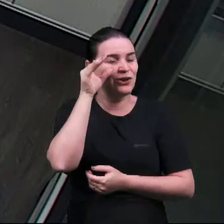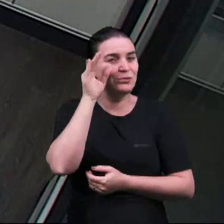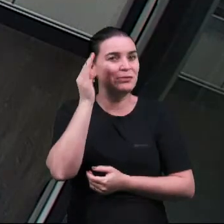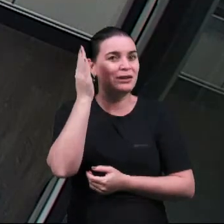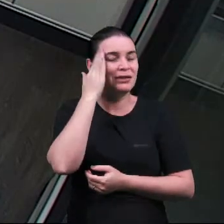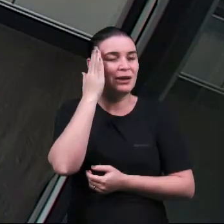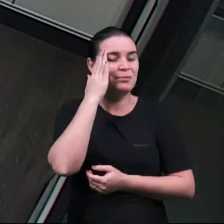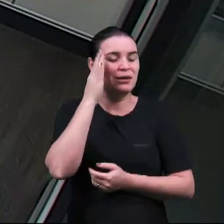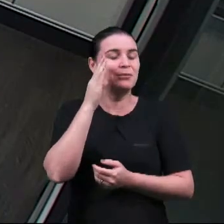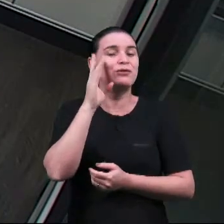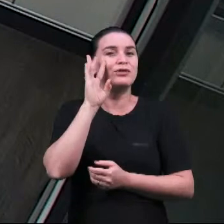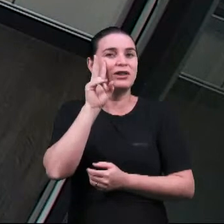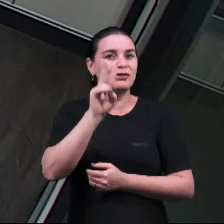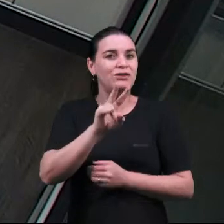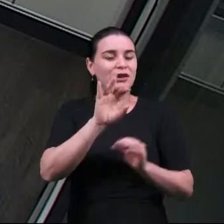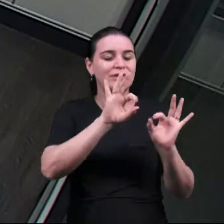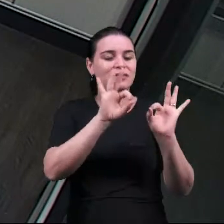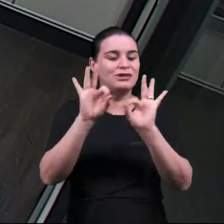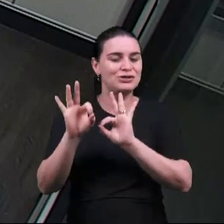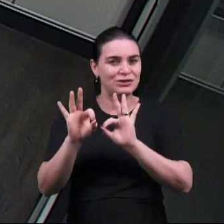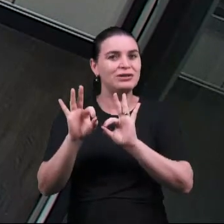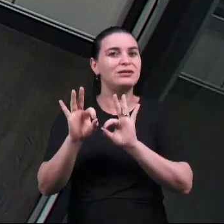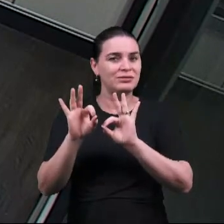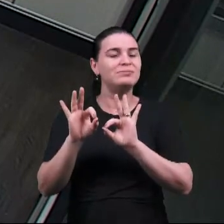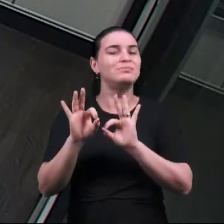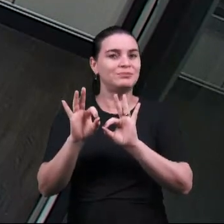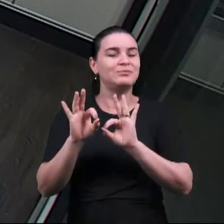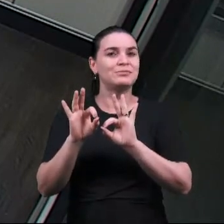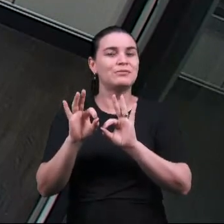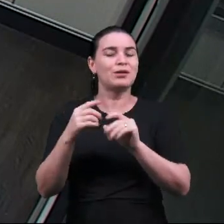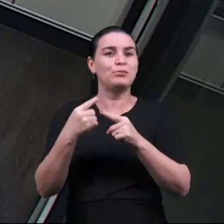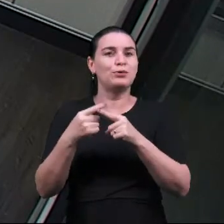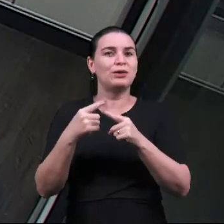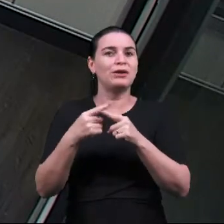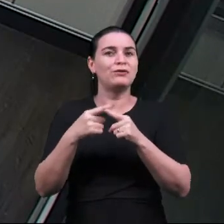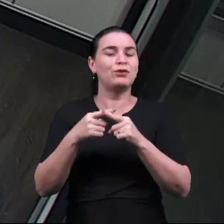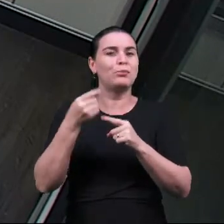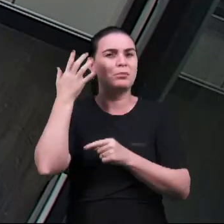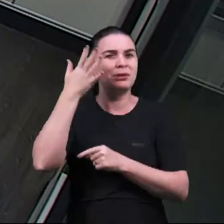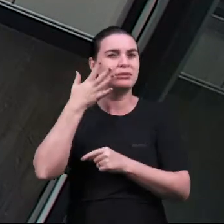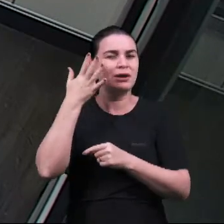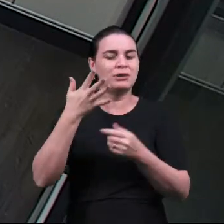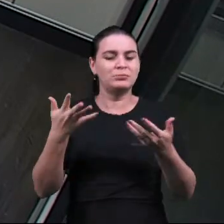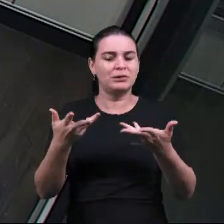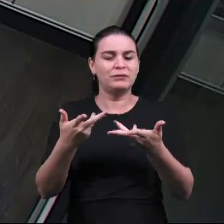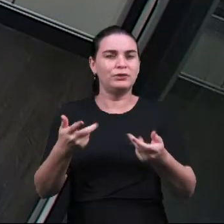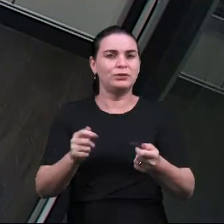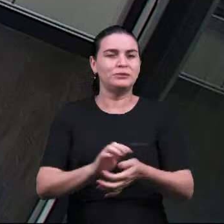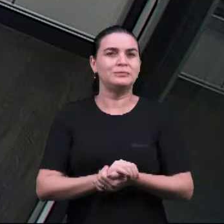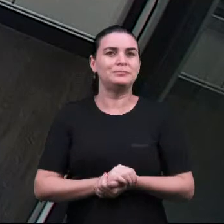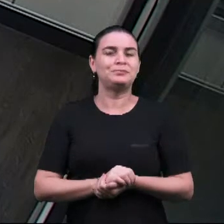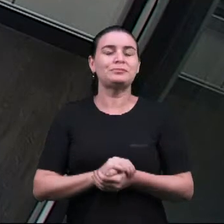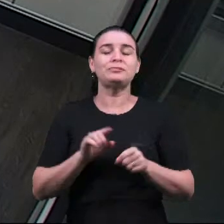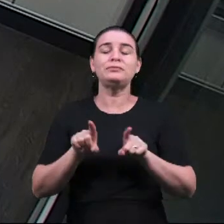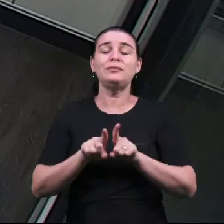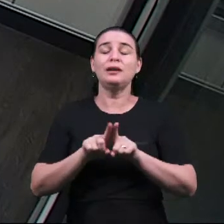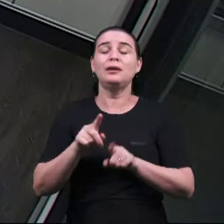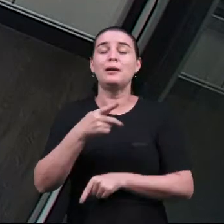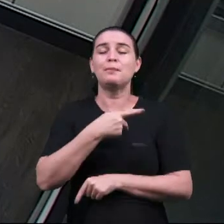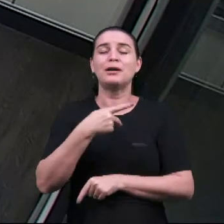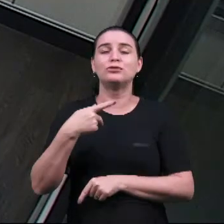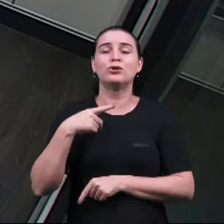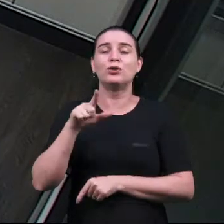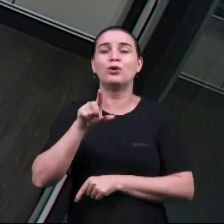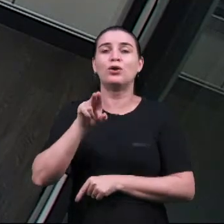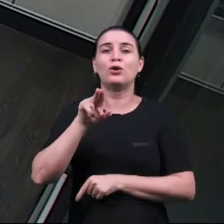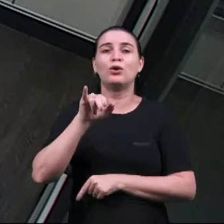vale a pena, que foi uma colocação muito boa para os jovens. Amém. O pastor Luiz Carlos Nunes esteve lá.